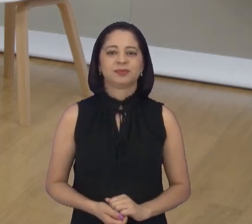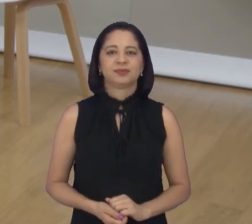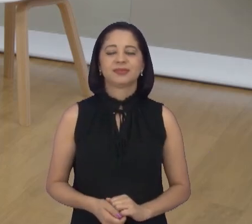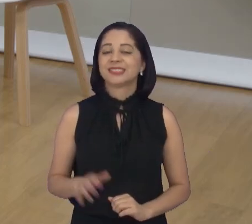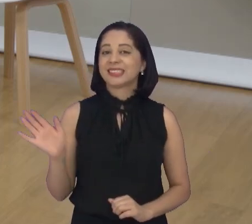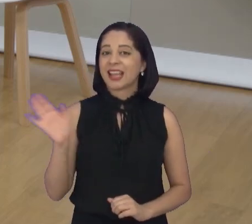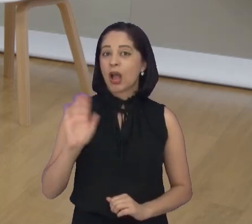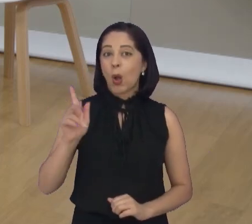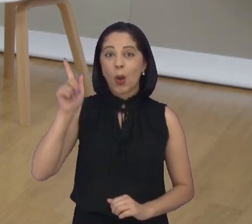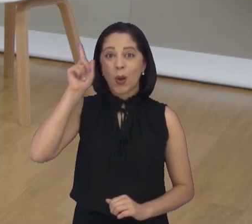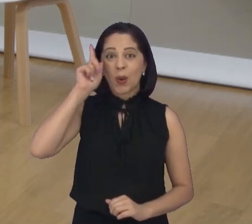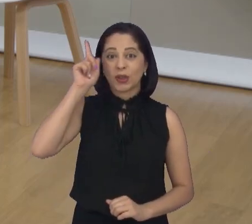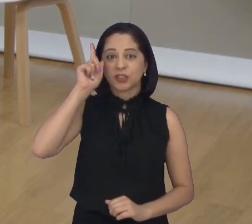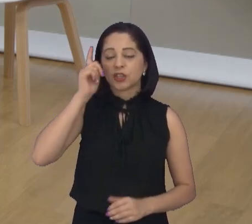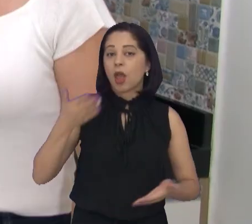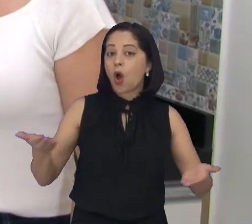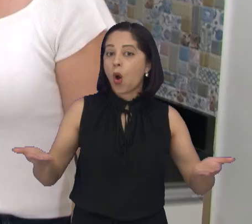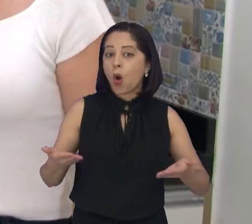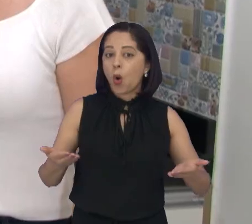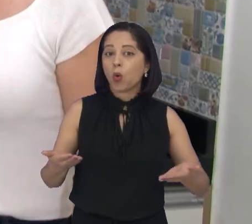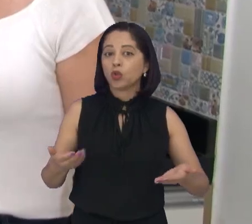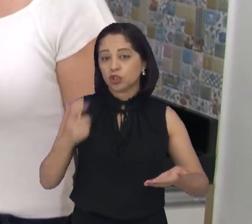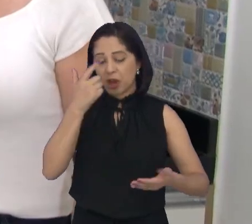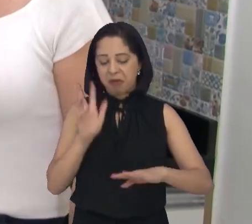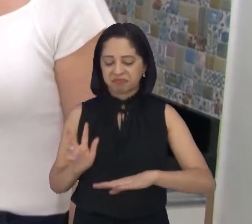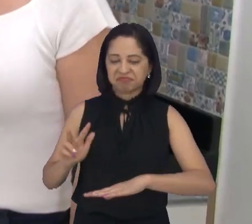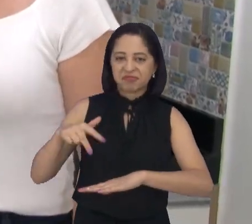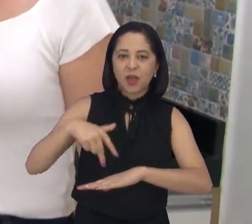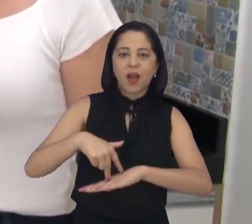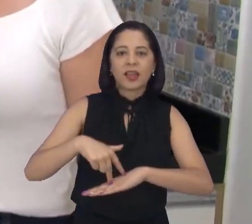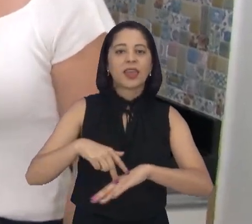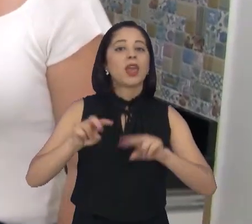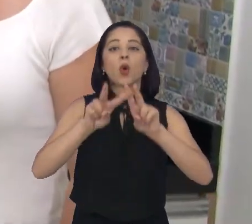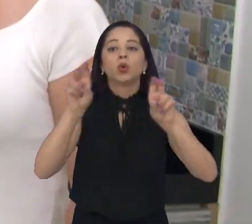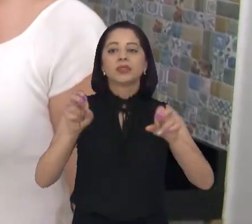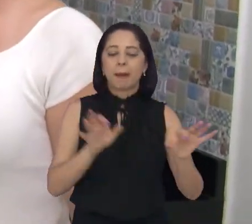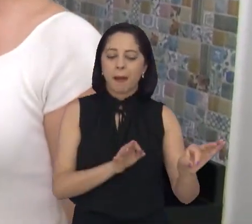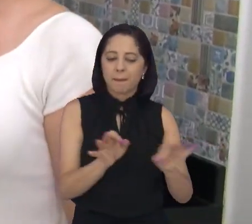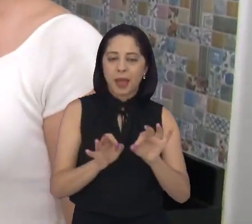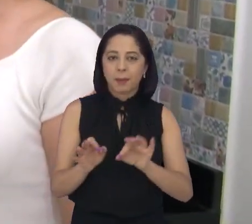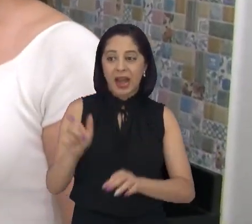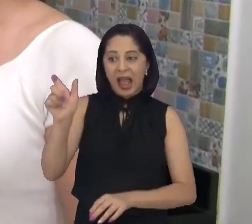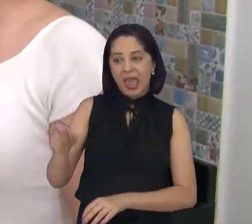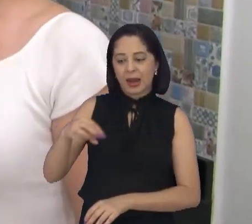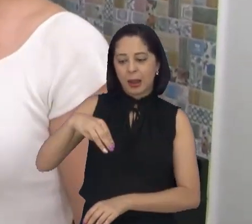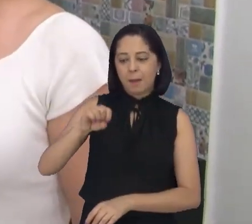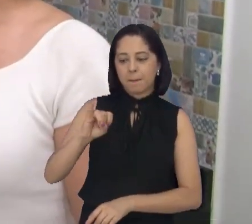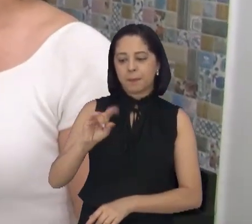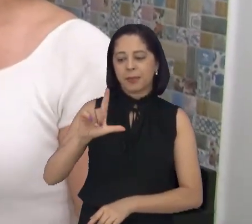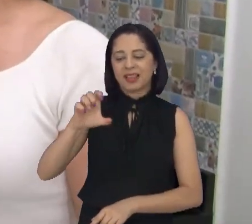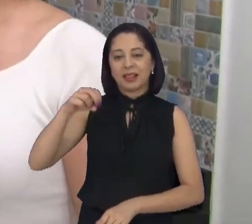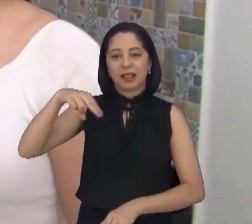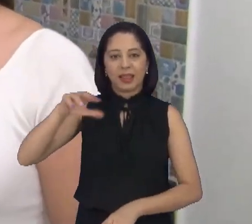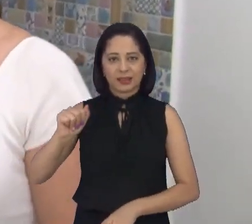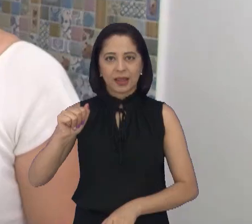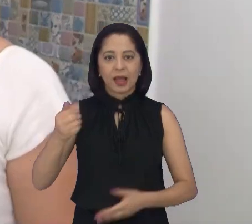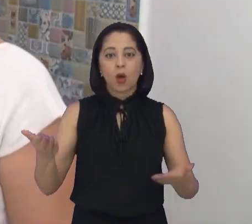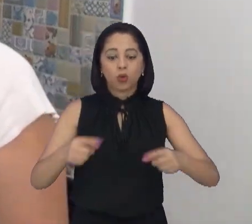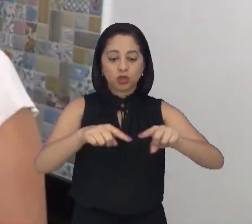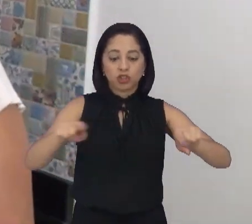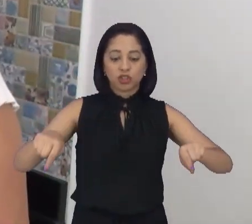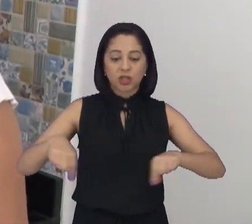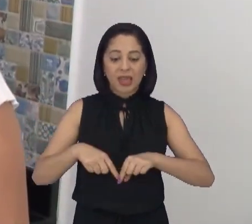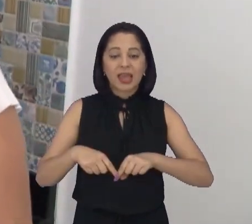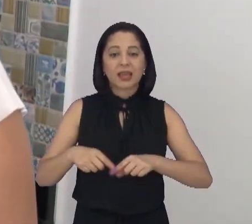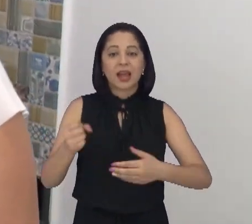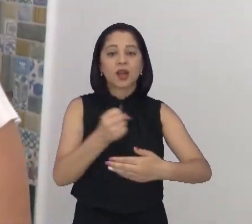Oi, Gi. Hoje, para falar aqui no De Bem sobre organização, eu tô com a Milena. Milena, a gente está aqui na cozinha da sua casa. Como que